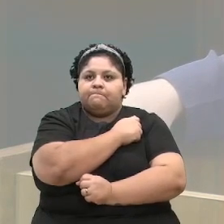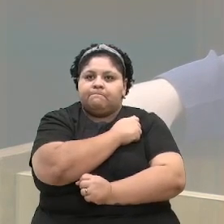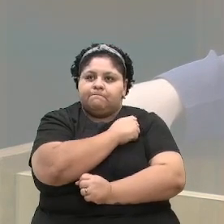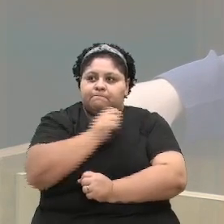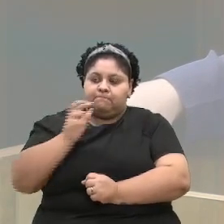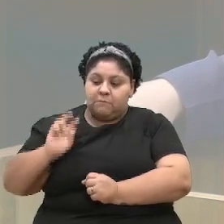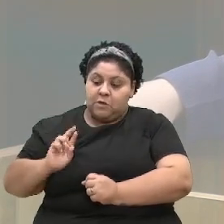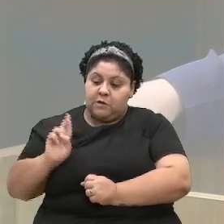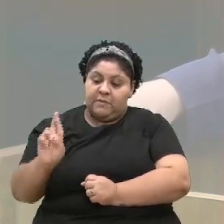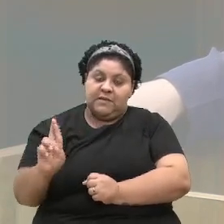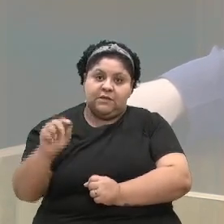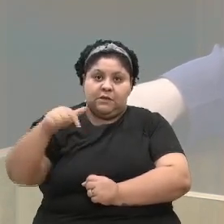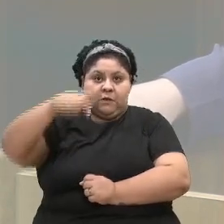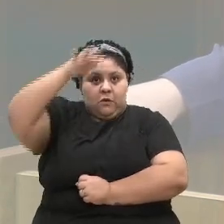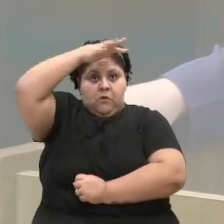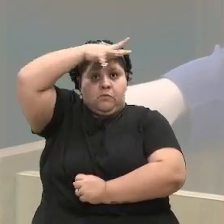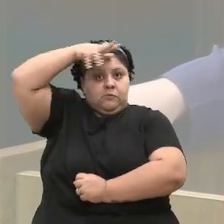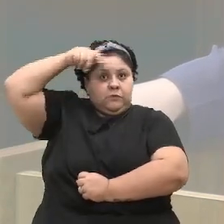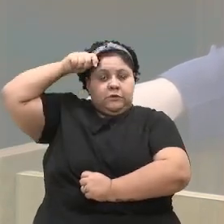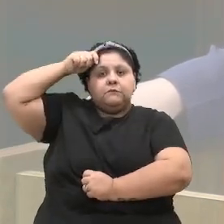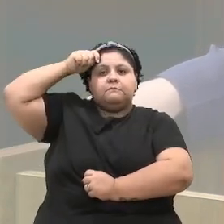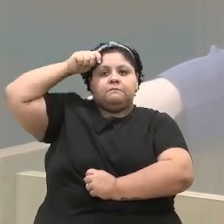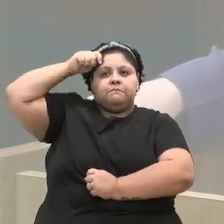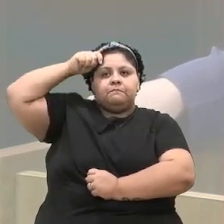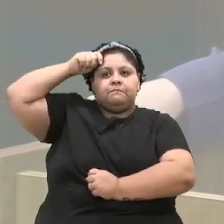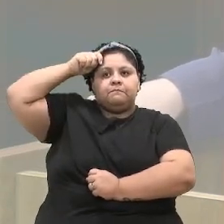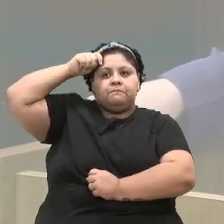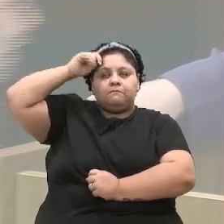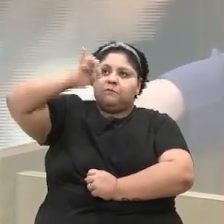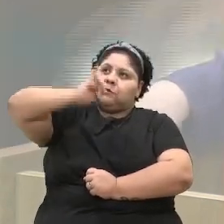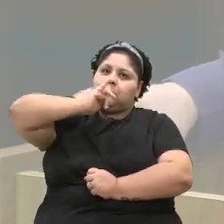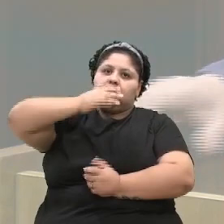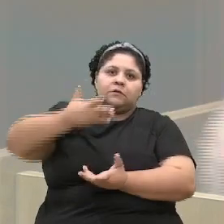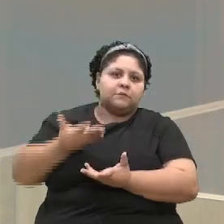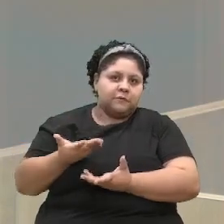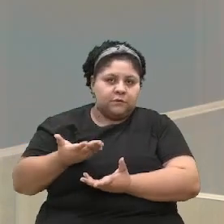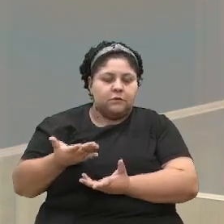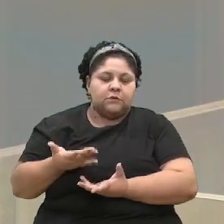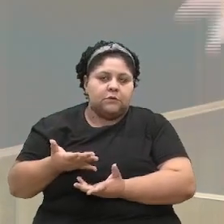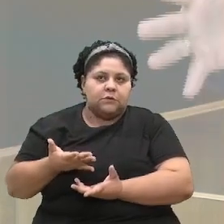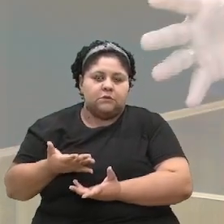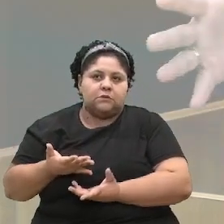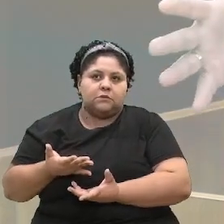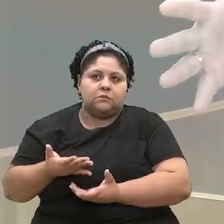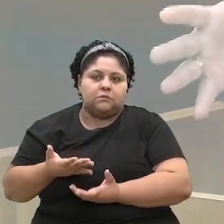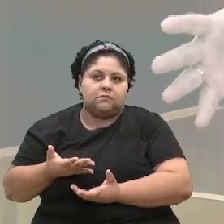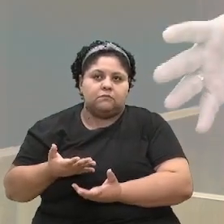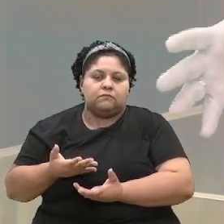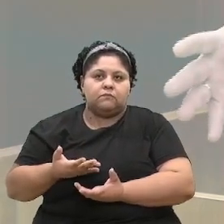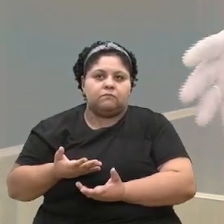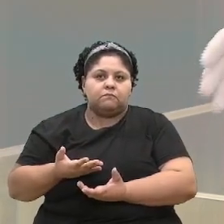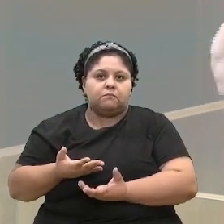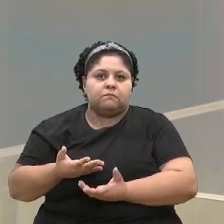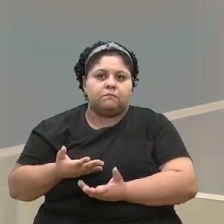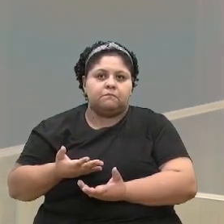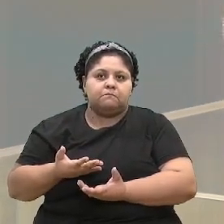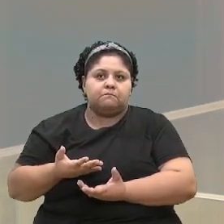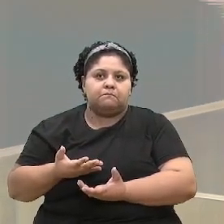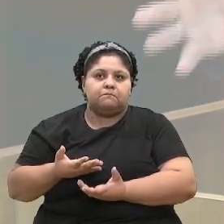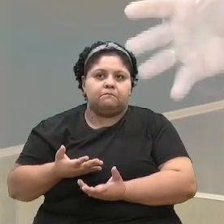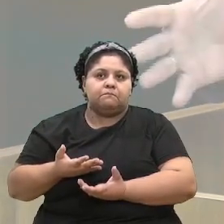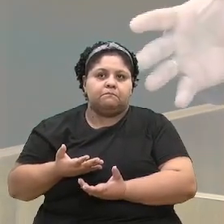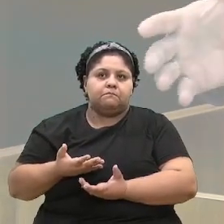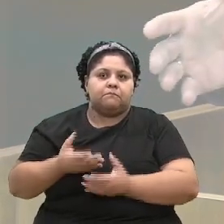representando o município, por exemplo, em vamos supor,